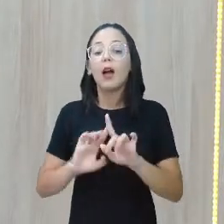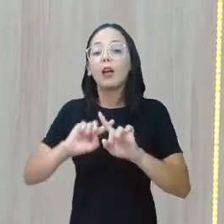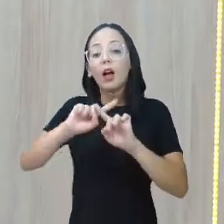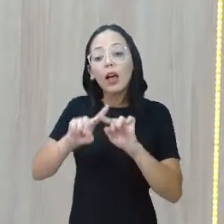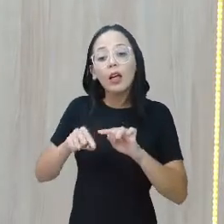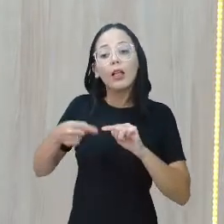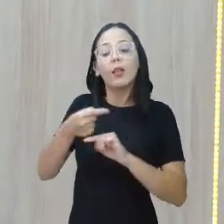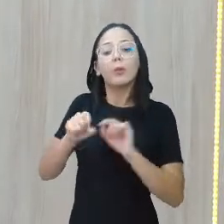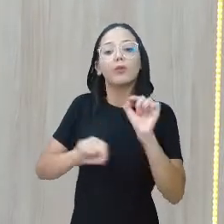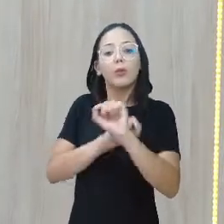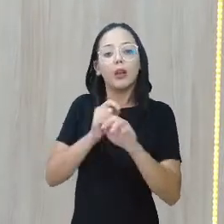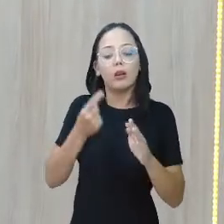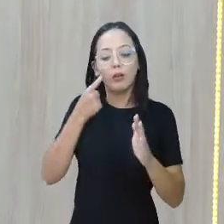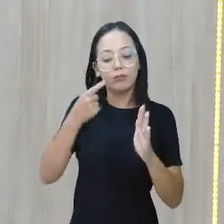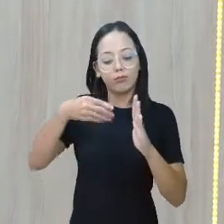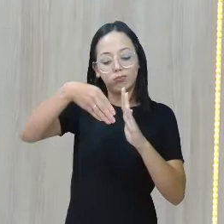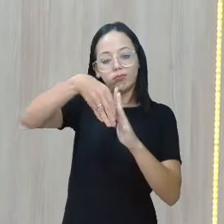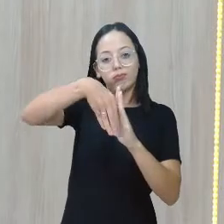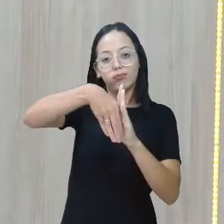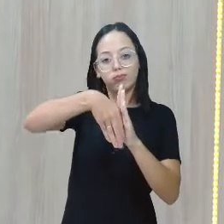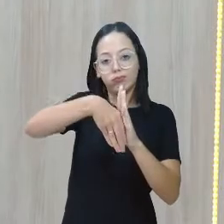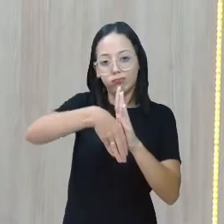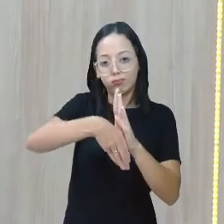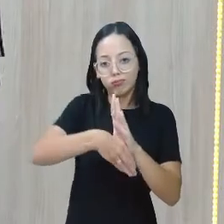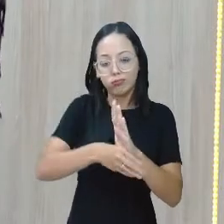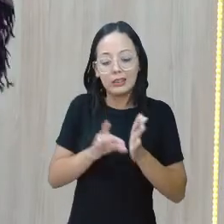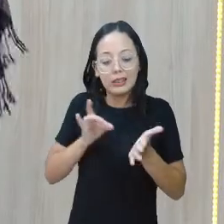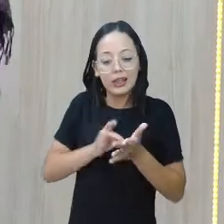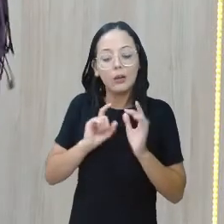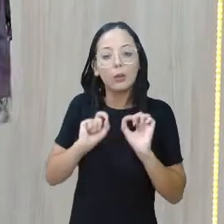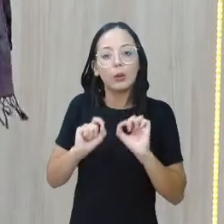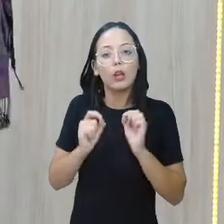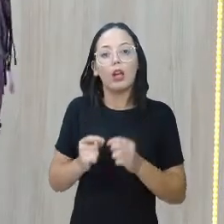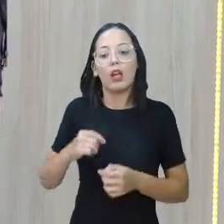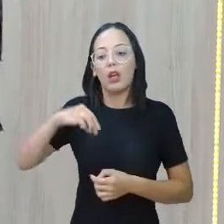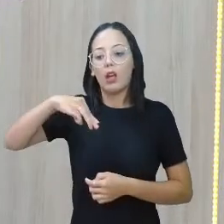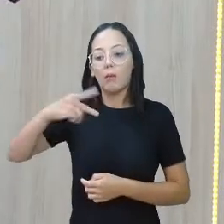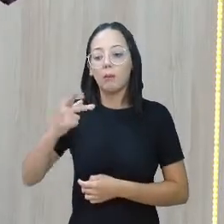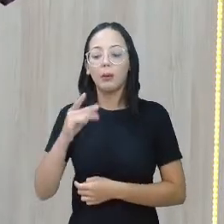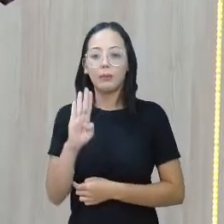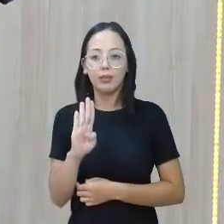ela declinando, vem exatamente a MPB.